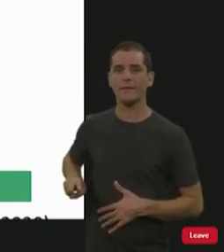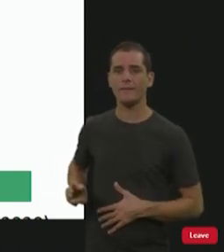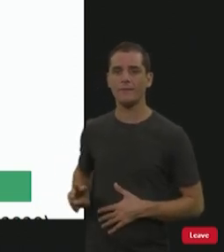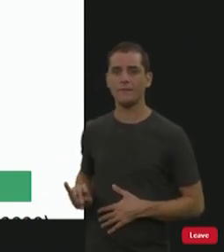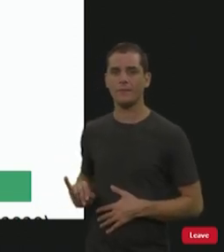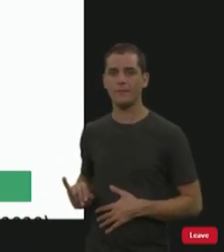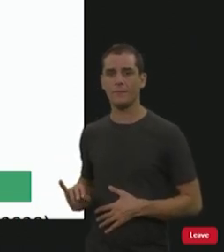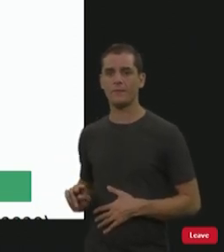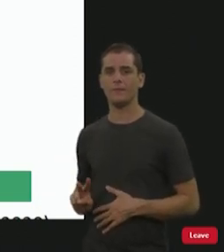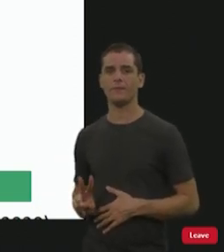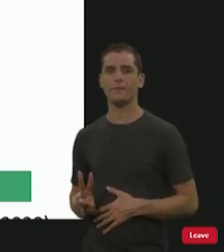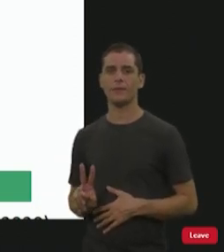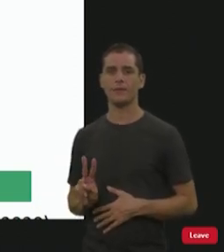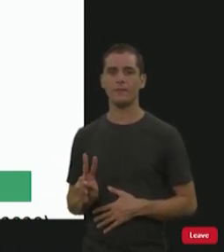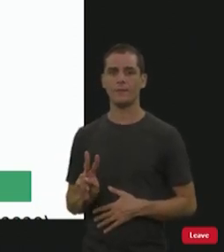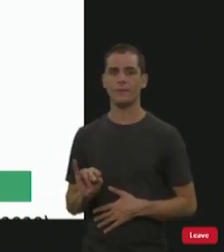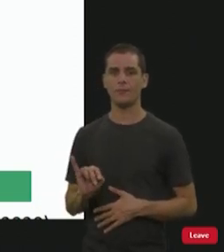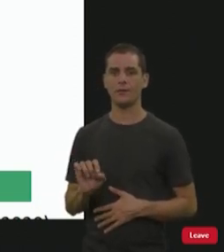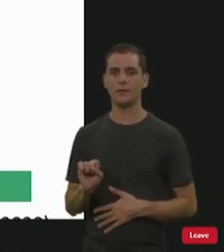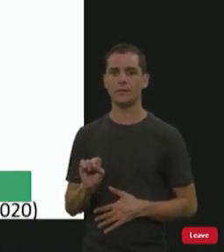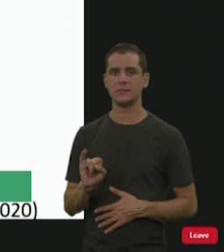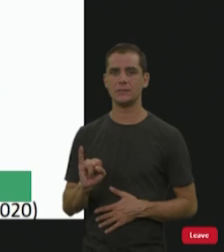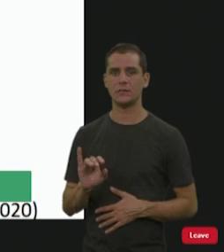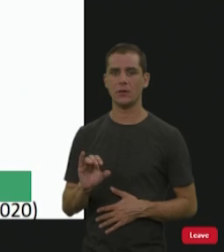de energia quando necessário.